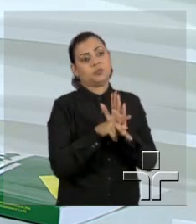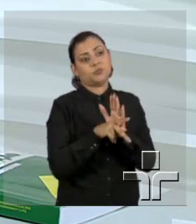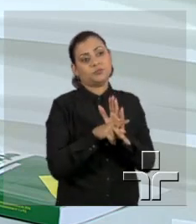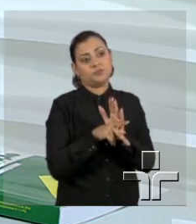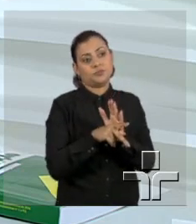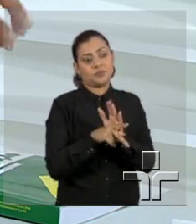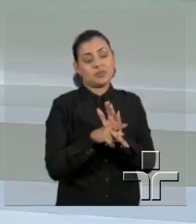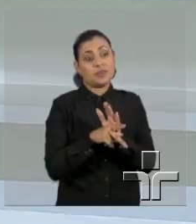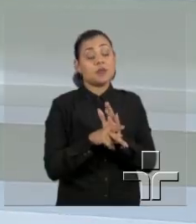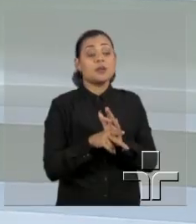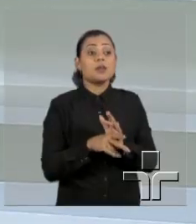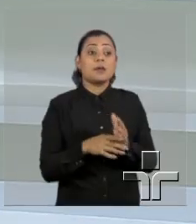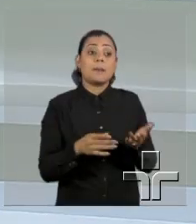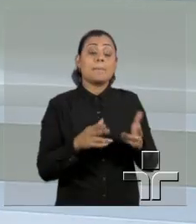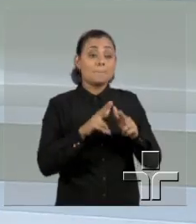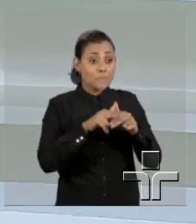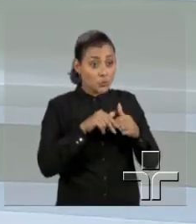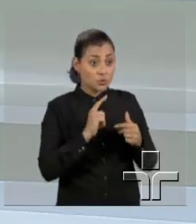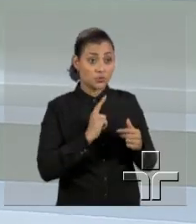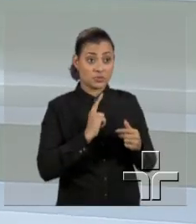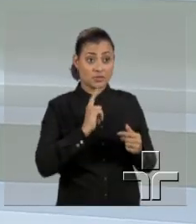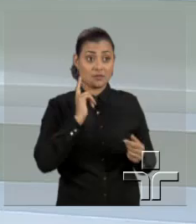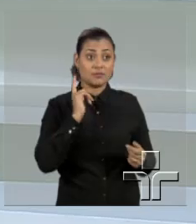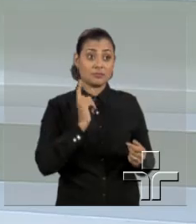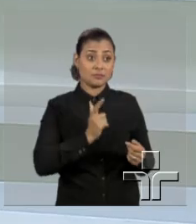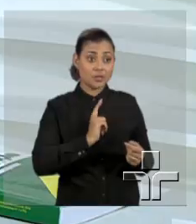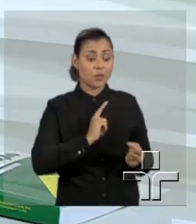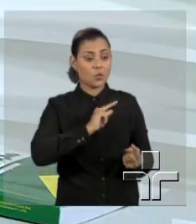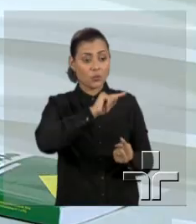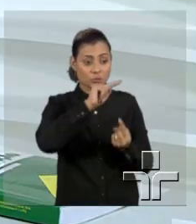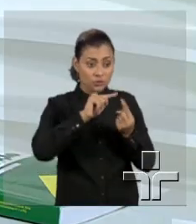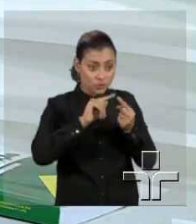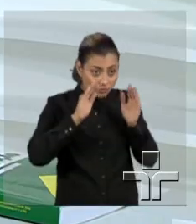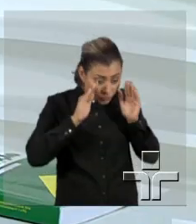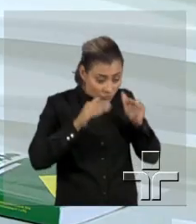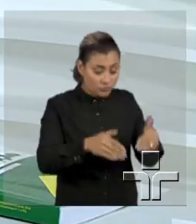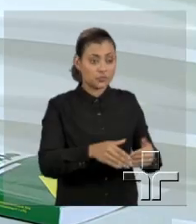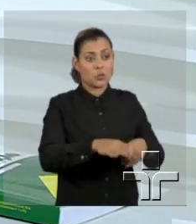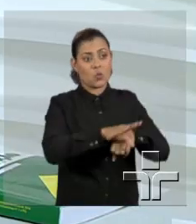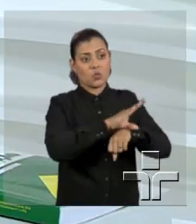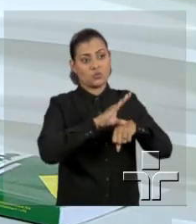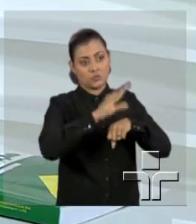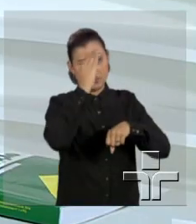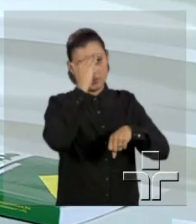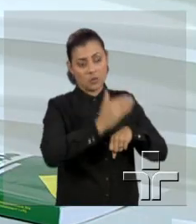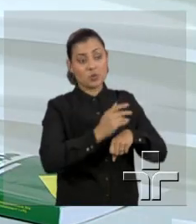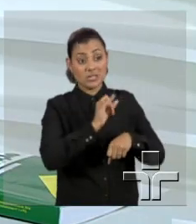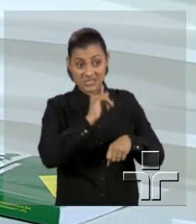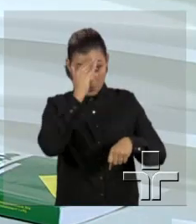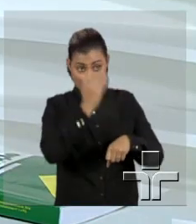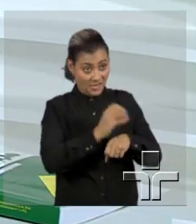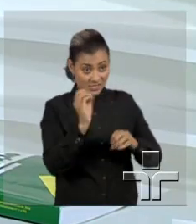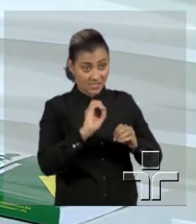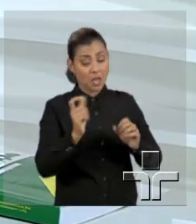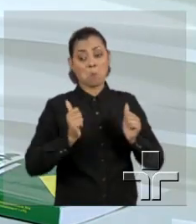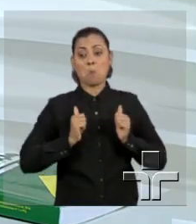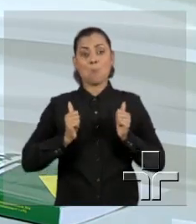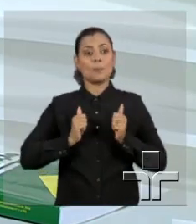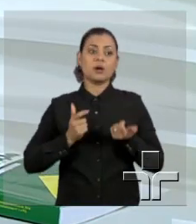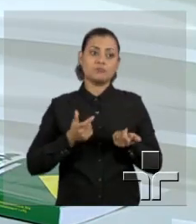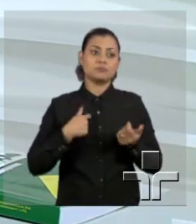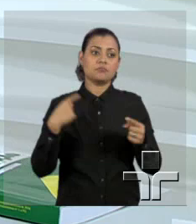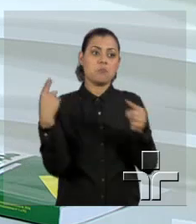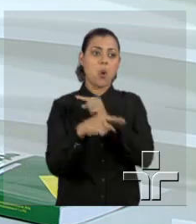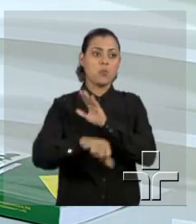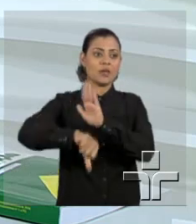subjetivo, mandado de injunção, processo abstrato ou objetivo, ação direta de inconstitucionalidade por omissão, que foi o caso. Aí o